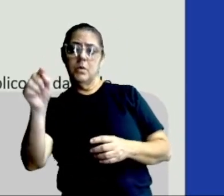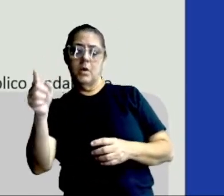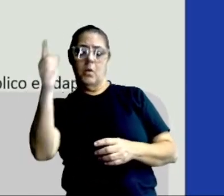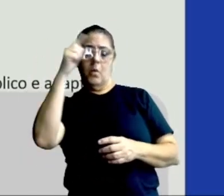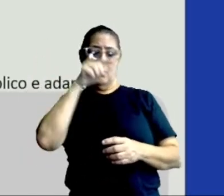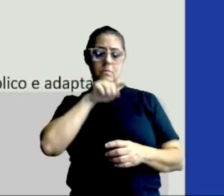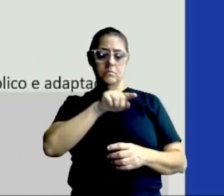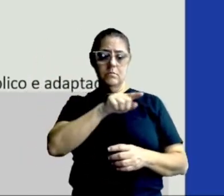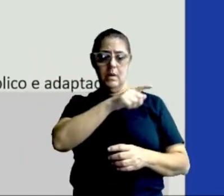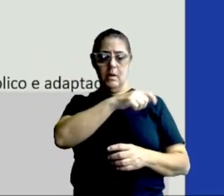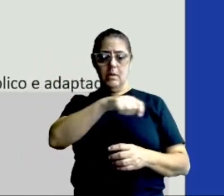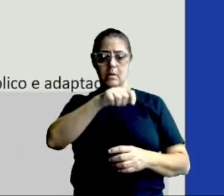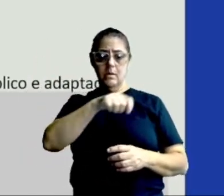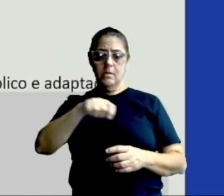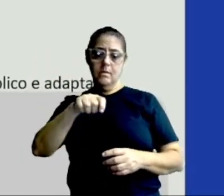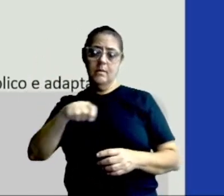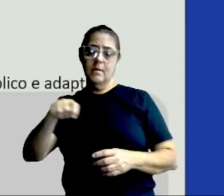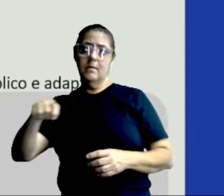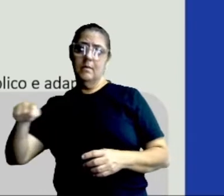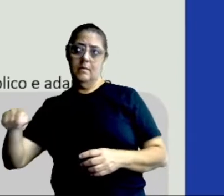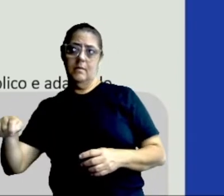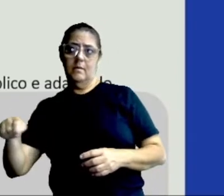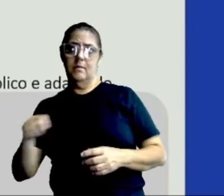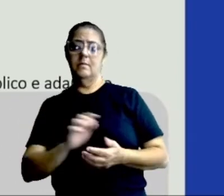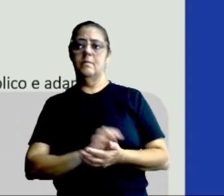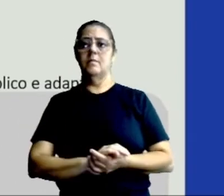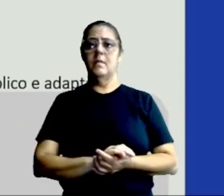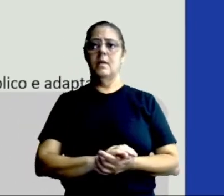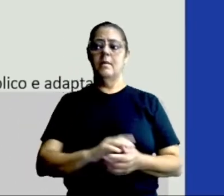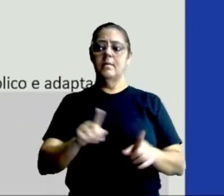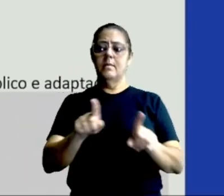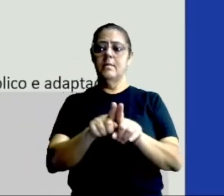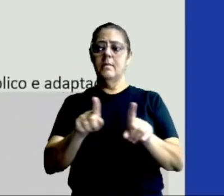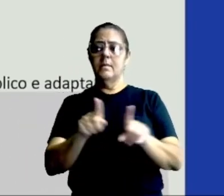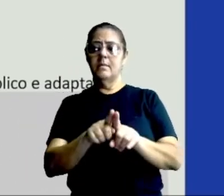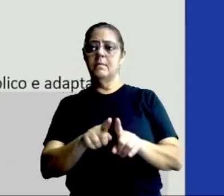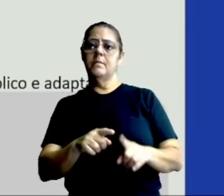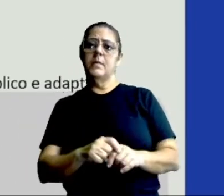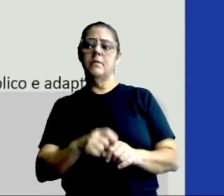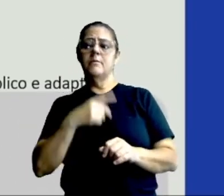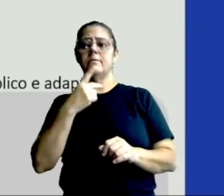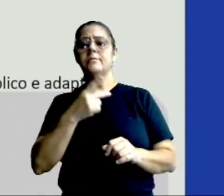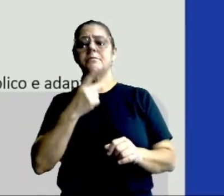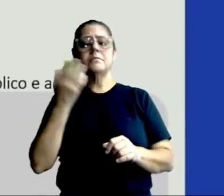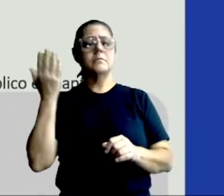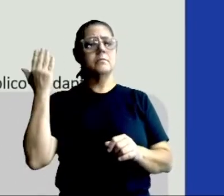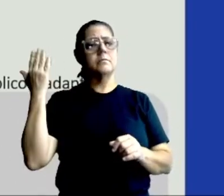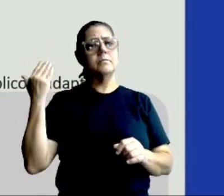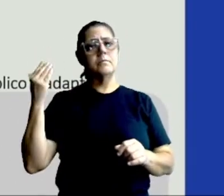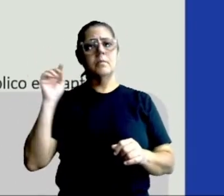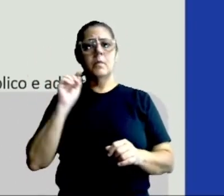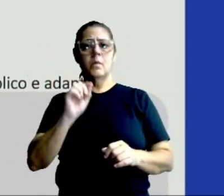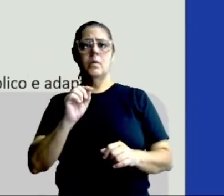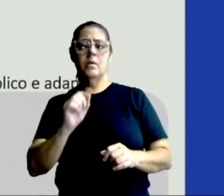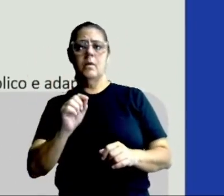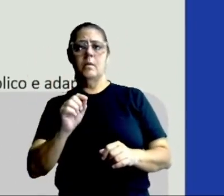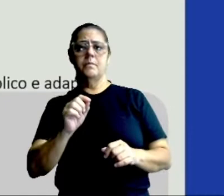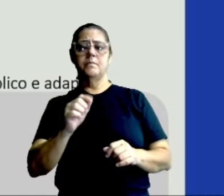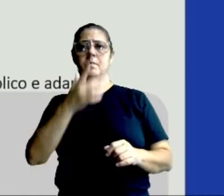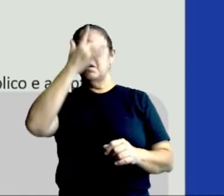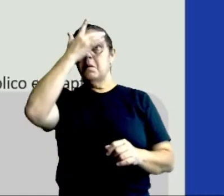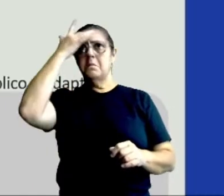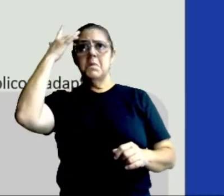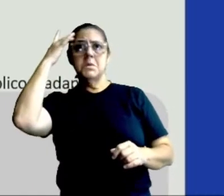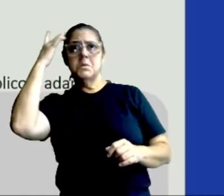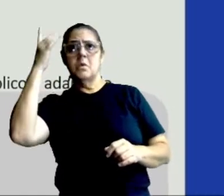que compõem aí o texto OK outra pergunta também que falou foi a questão do da fala de